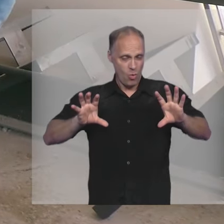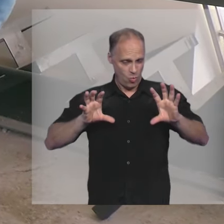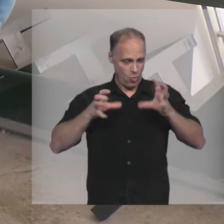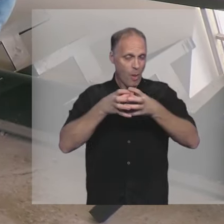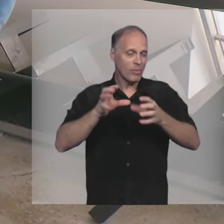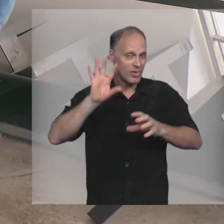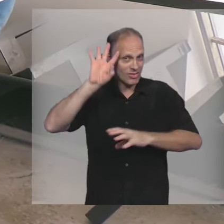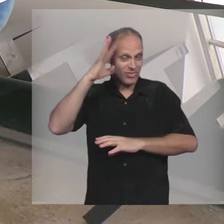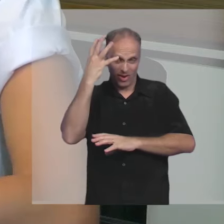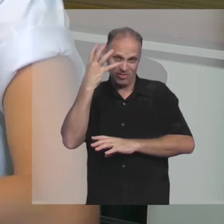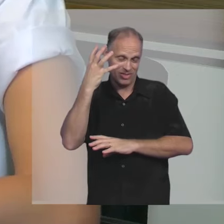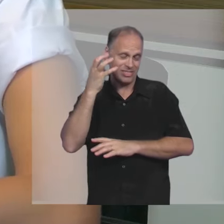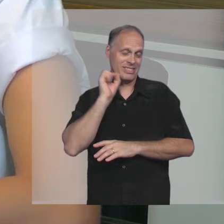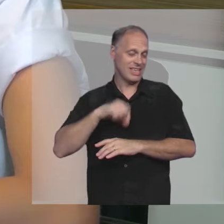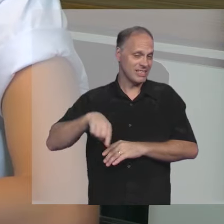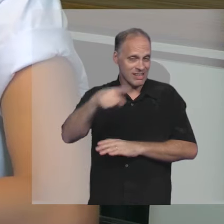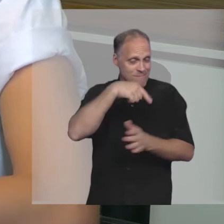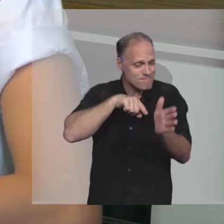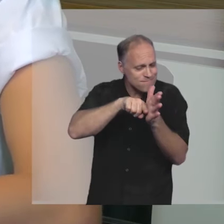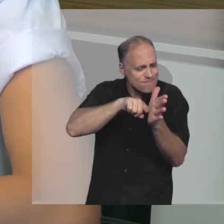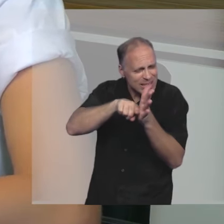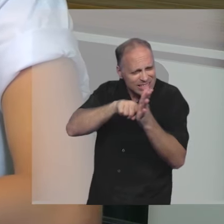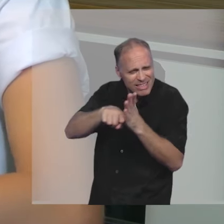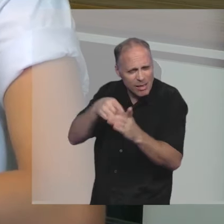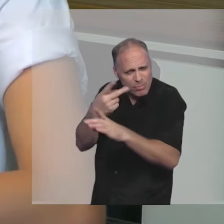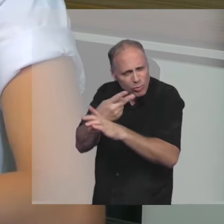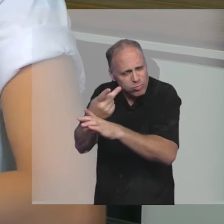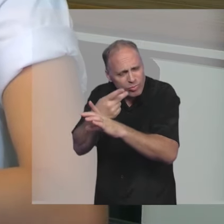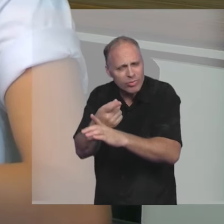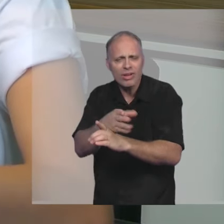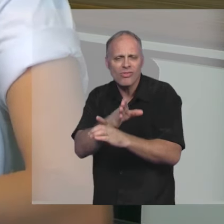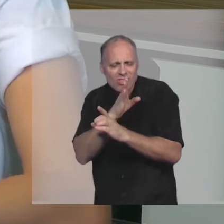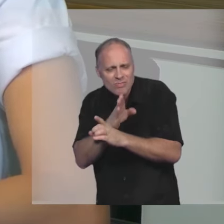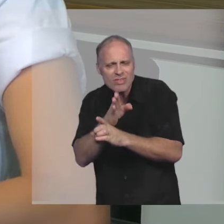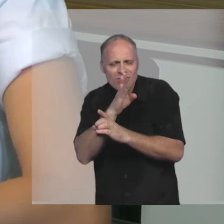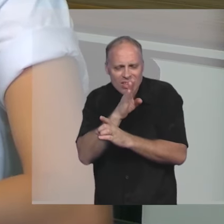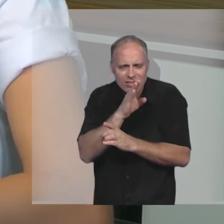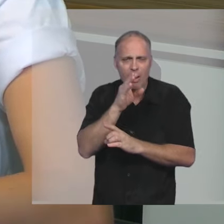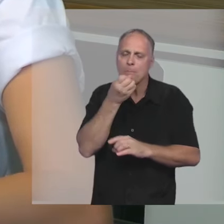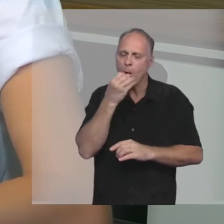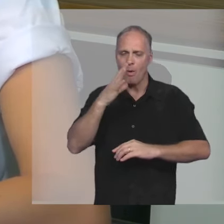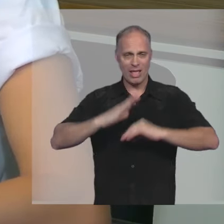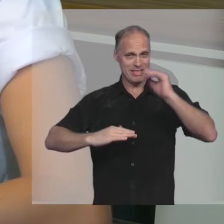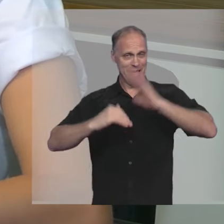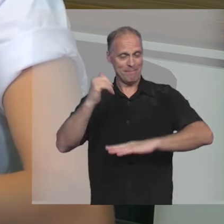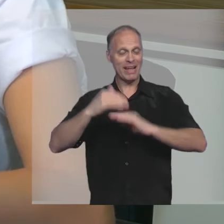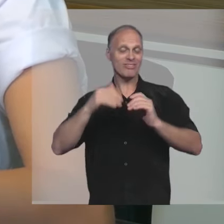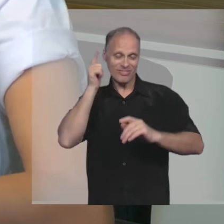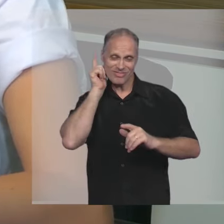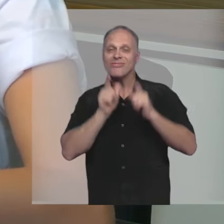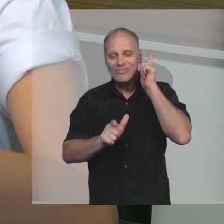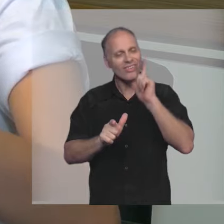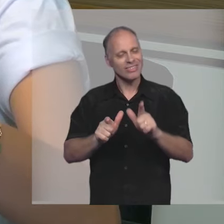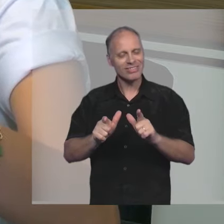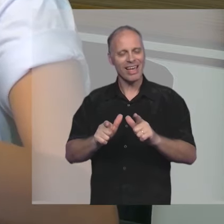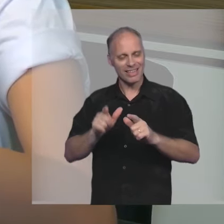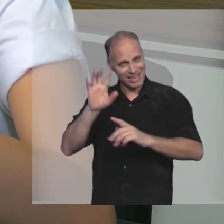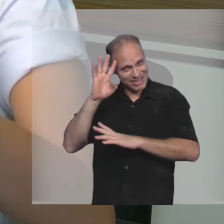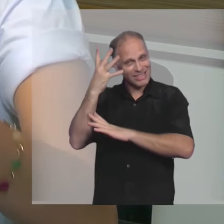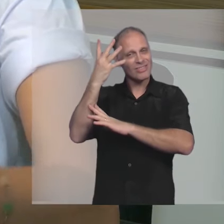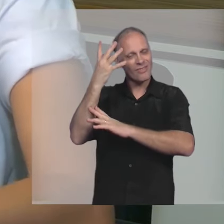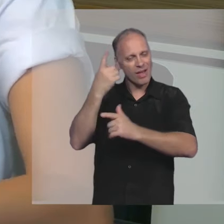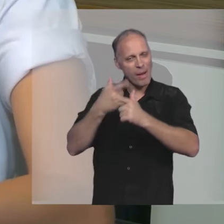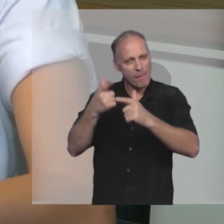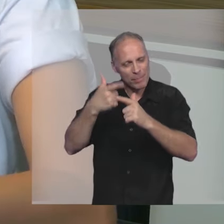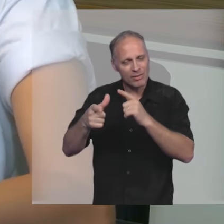É um conjunto de soluções que a gente pesquisa e vai atrás, e pelo conhecimento, pelas boas práticas, a gente consegue